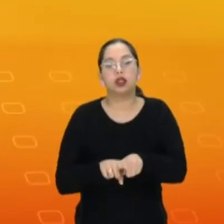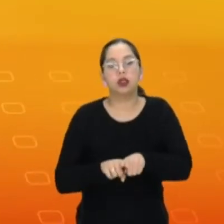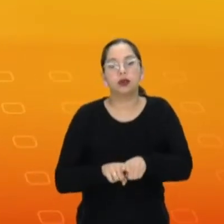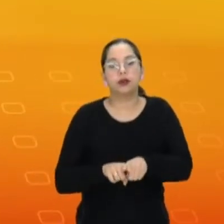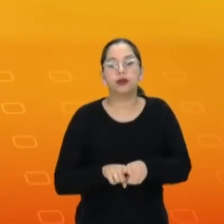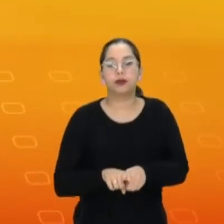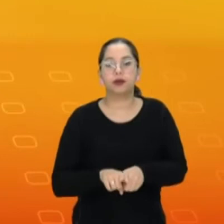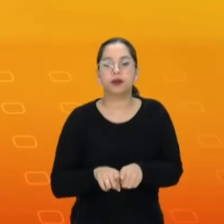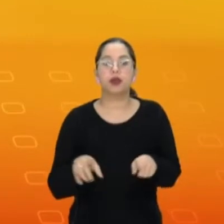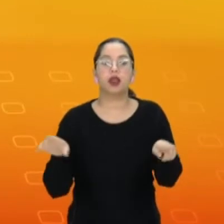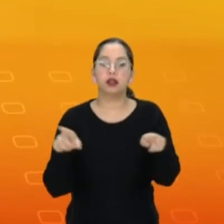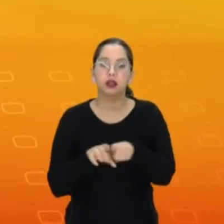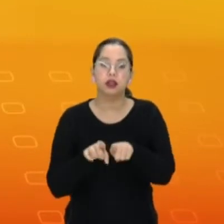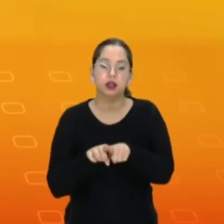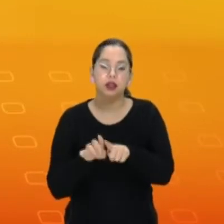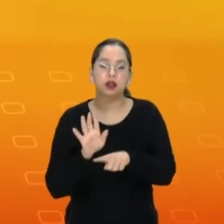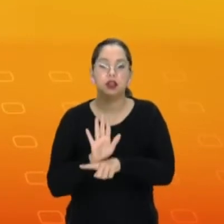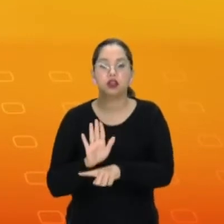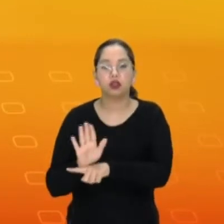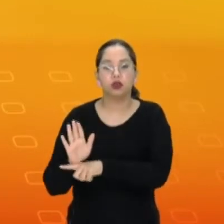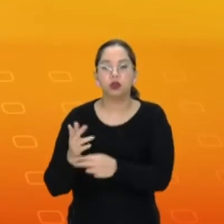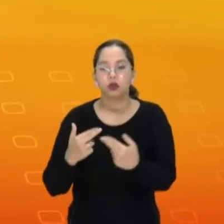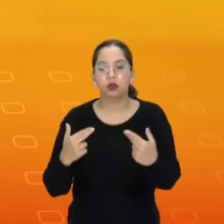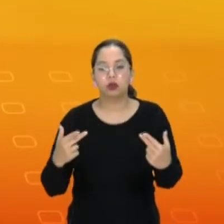o atestação a